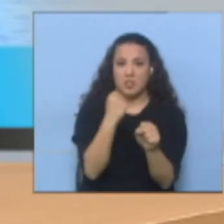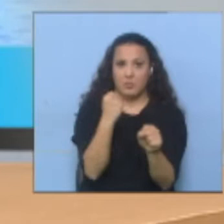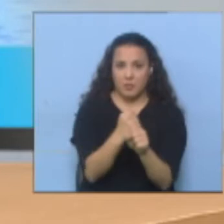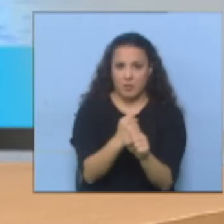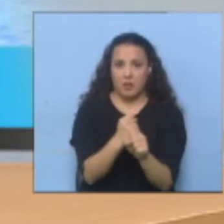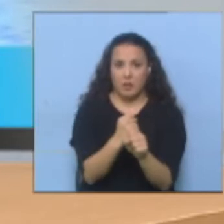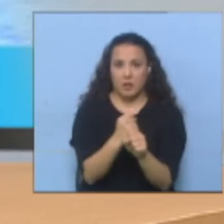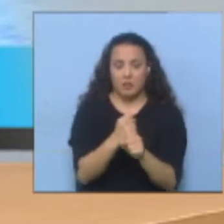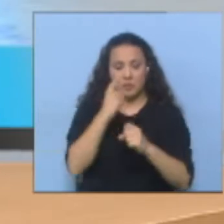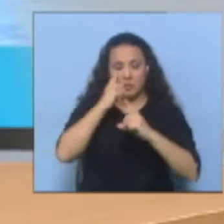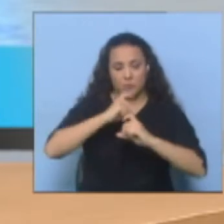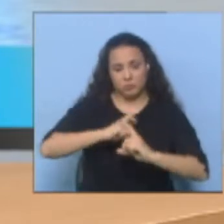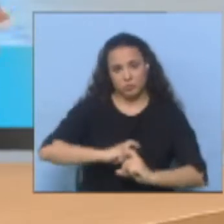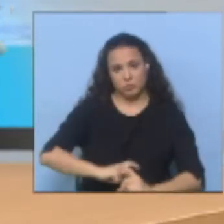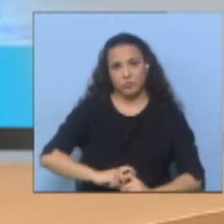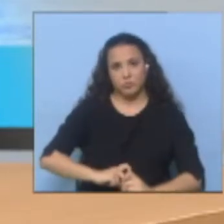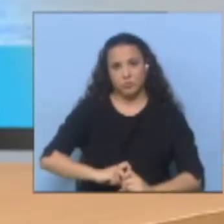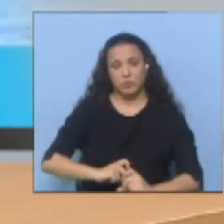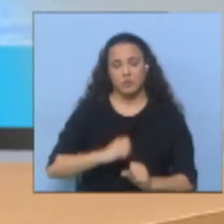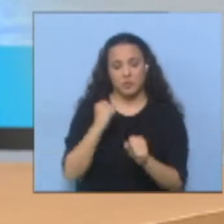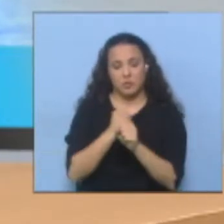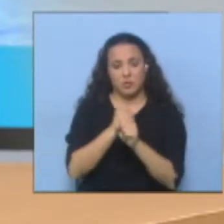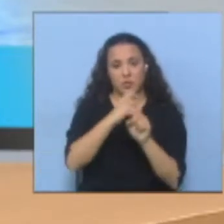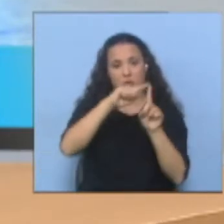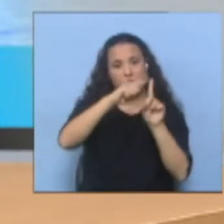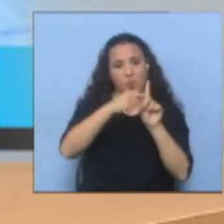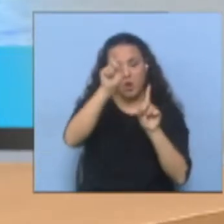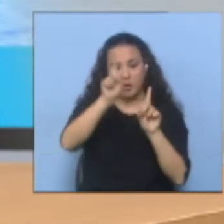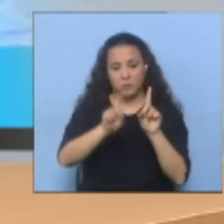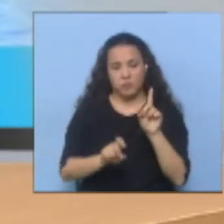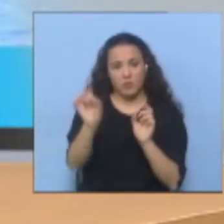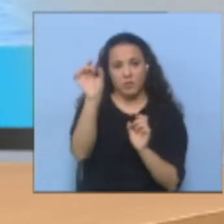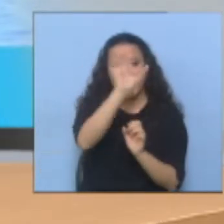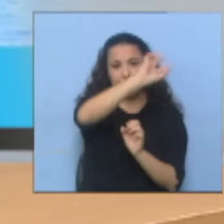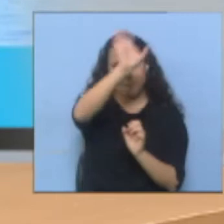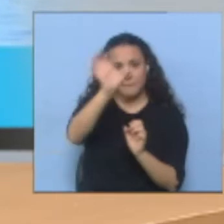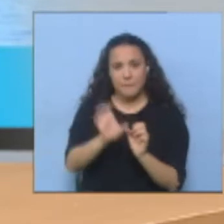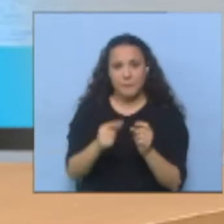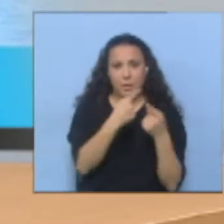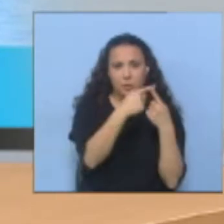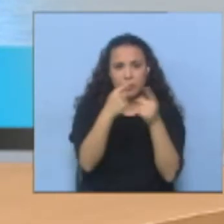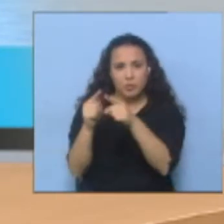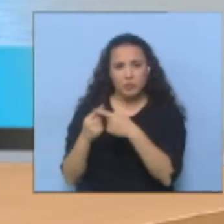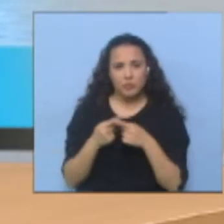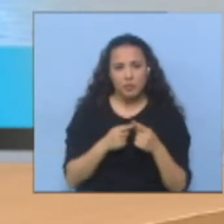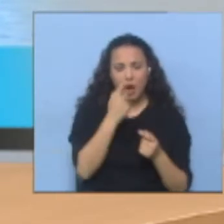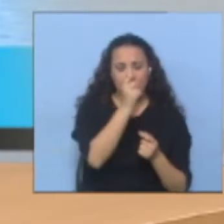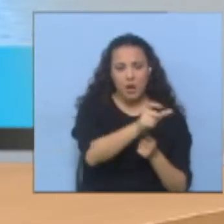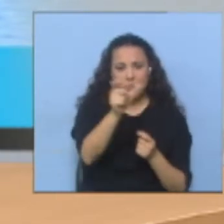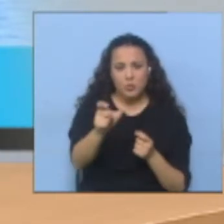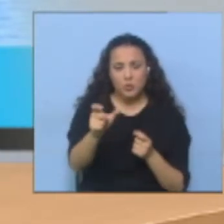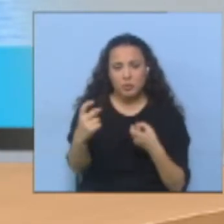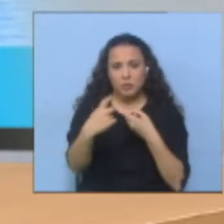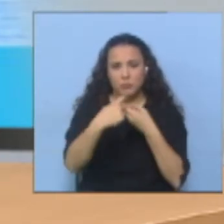exploratório que vem sendo desenvolvido ao longo do ano, de encontrar nos diferentes países operadores que trabalhem o